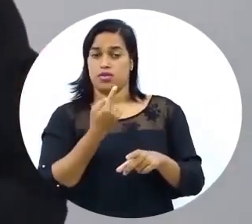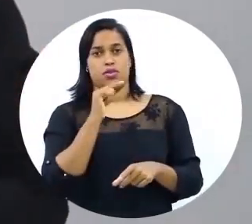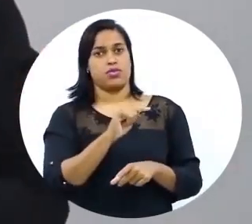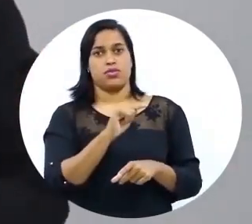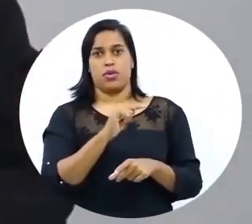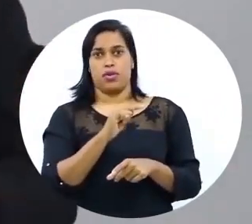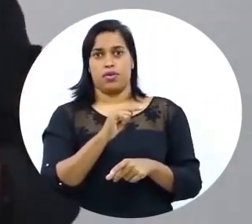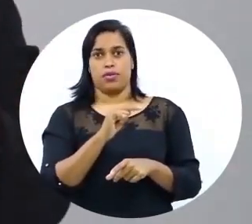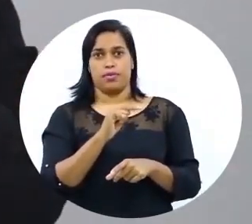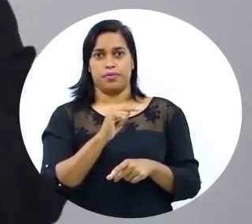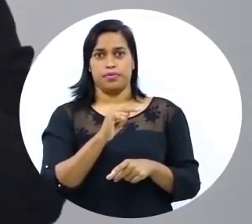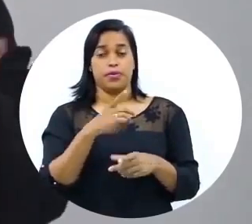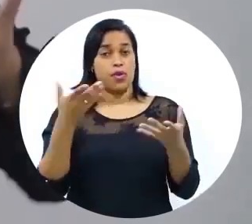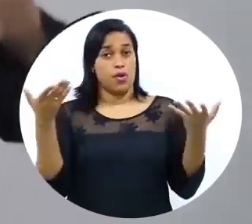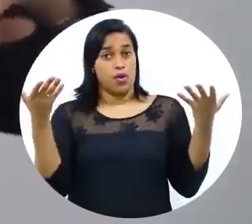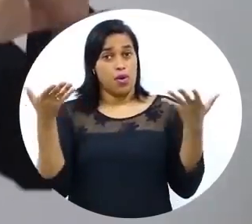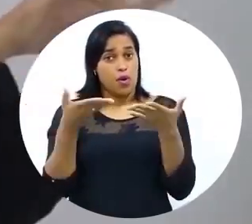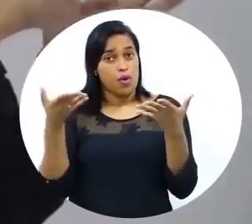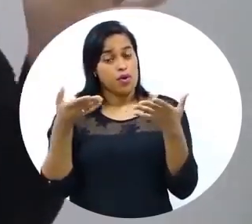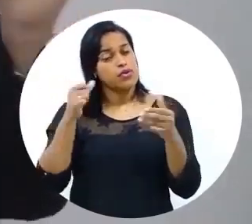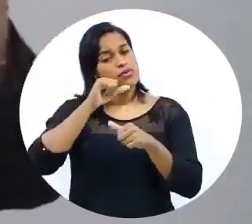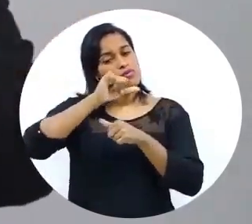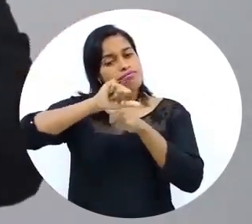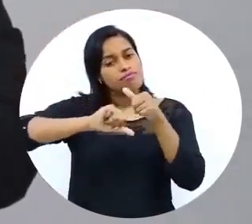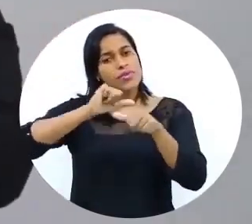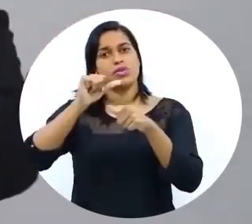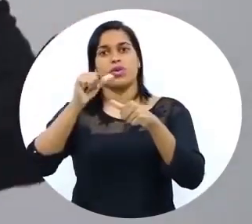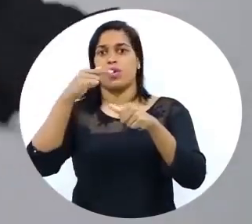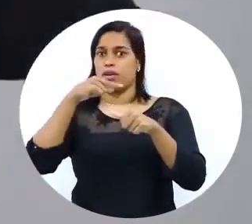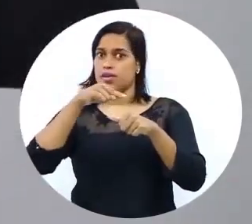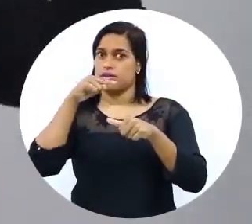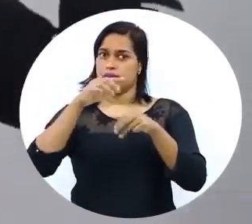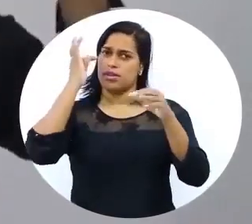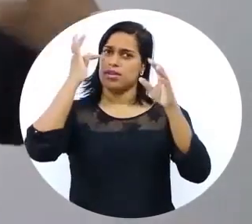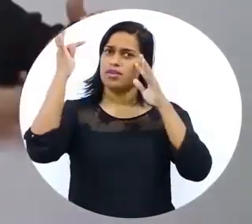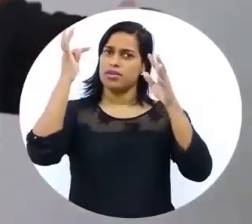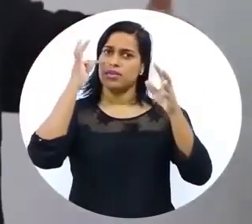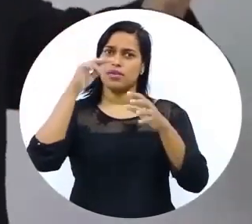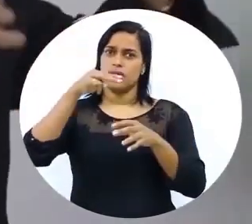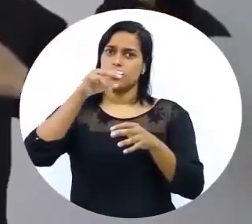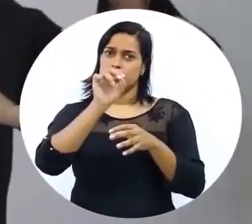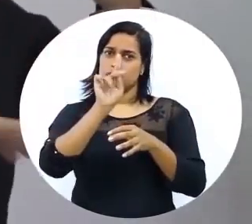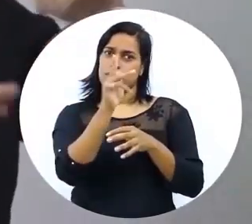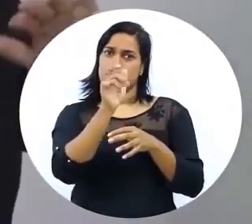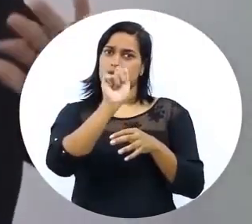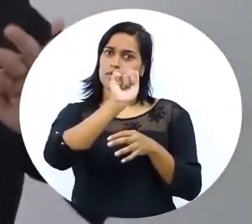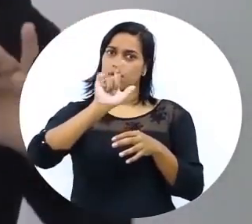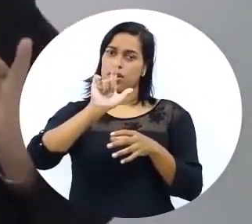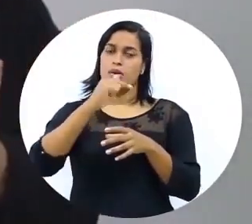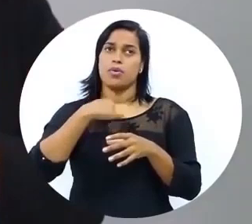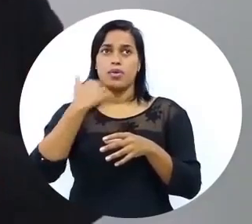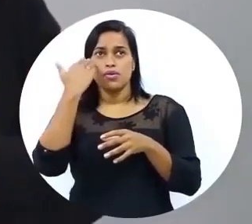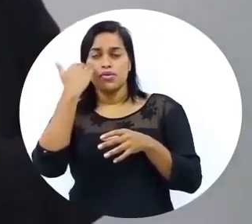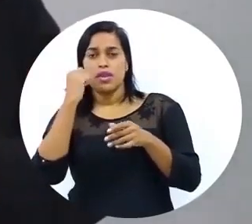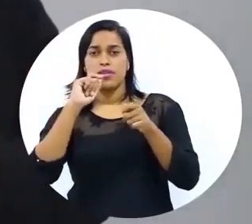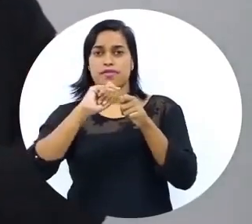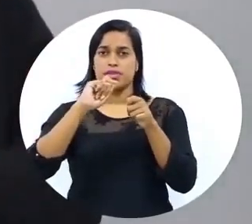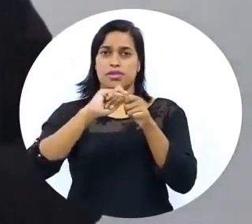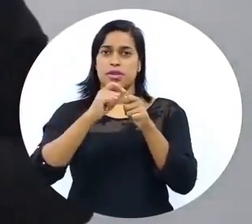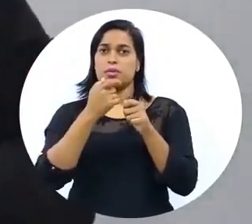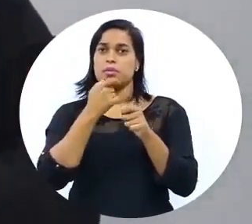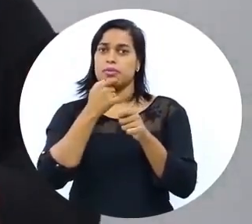ponto fundamental. Hoje a gente mudou este paradigma de know-how, o que eu sei fazer, para o